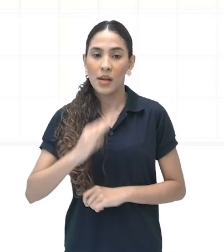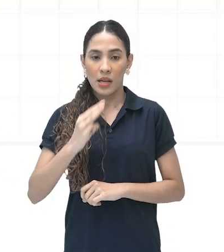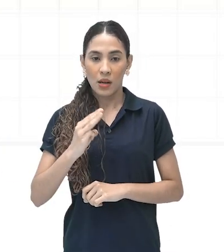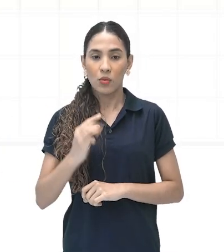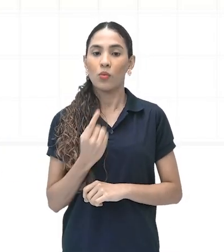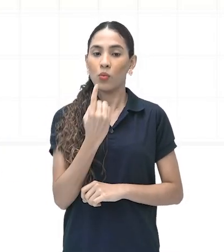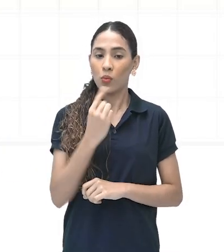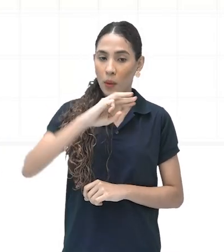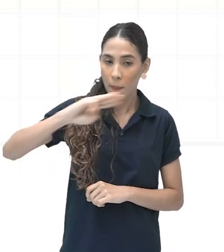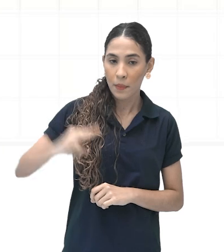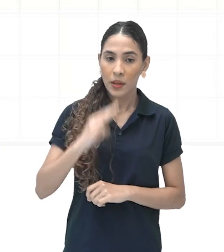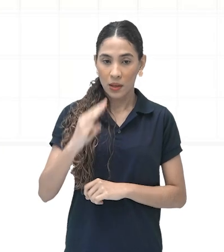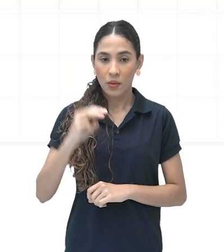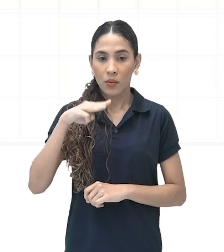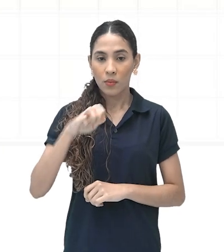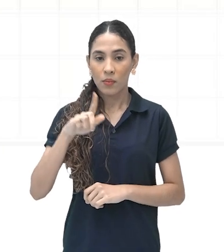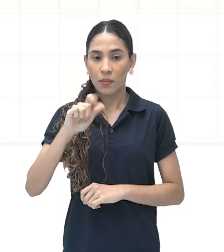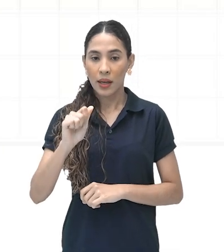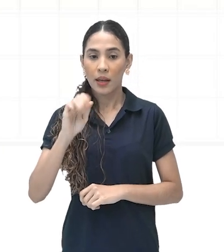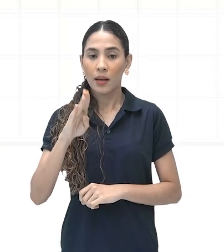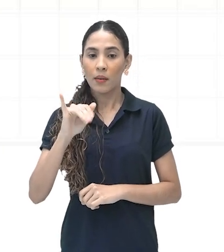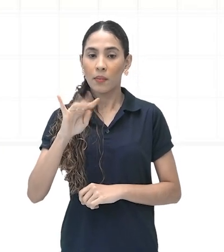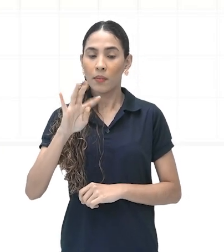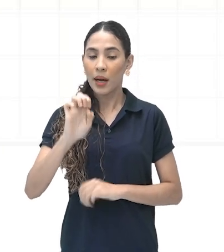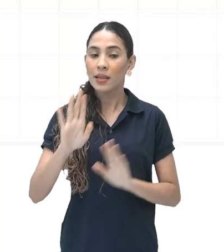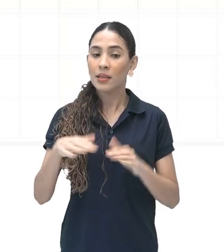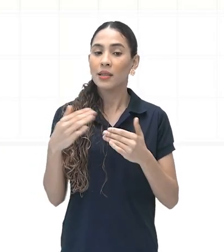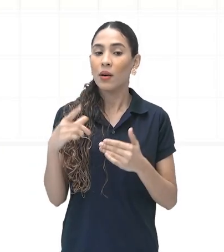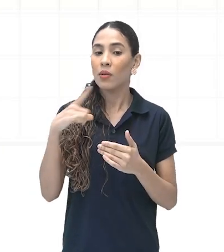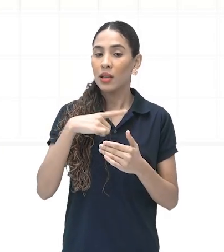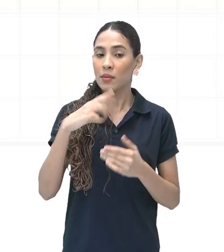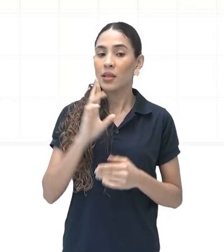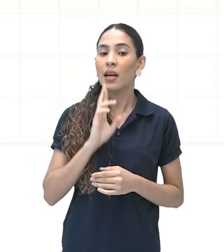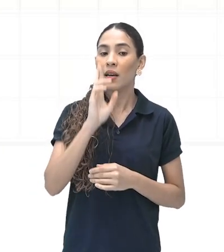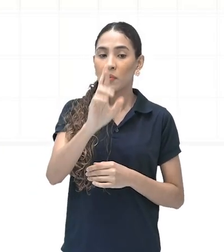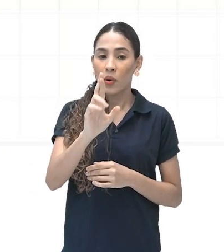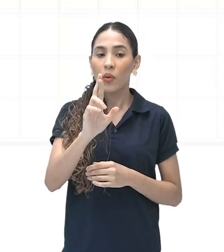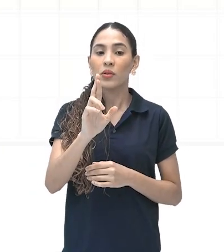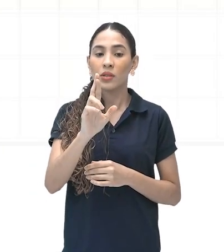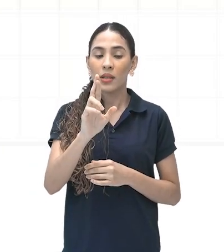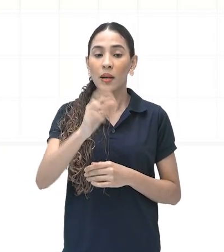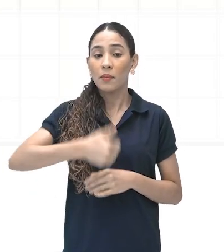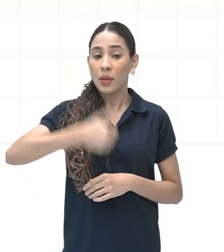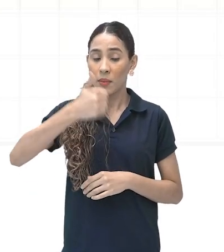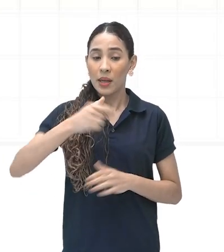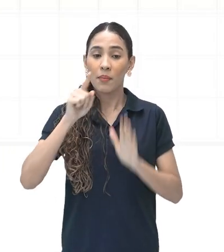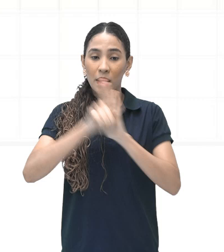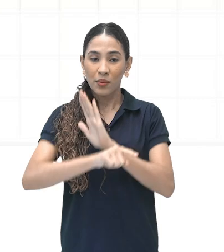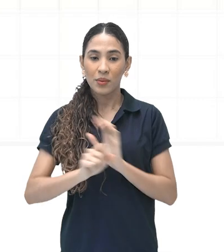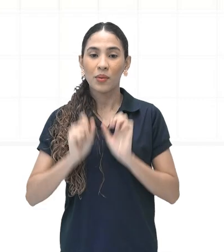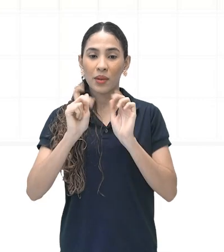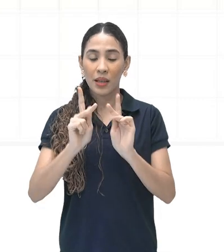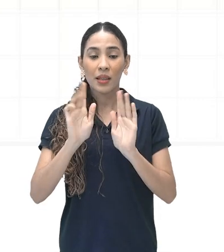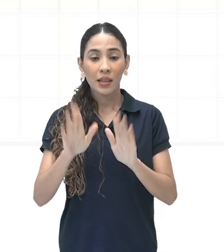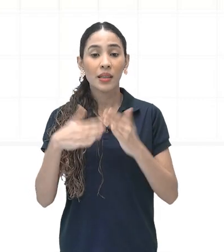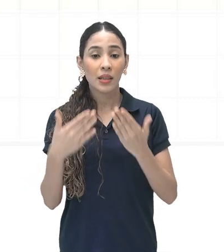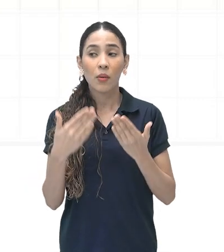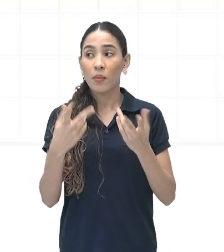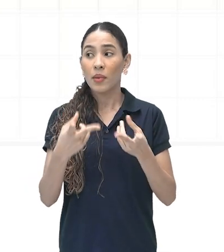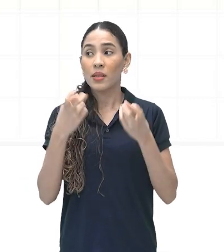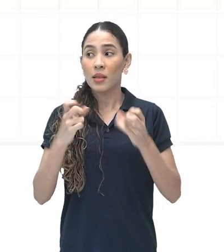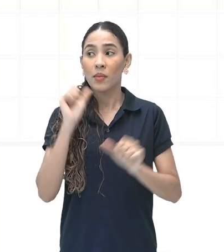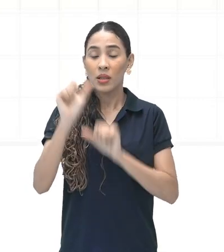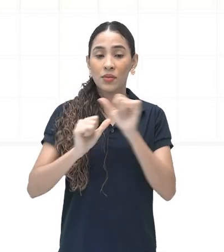1 milhão de megabytes. Então, aqui nós temos a resposta dessa nossa primeira questão, né? Então, vejam que